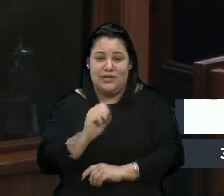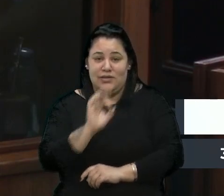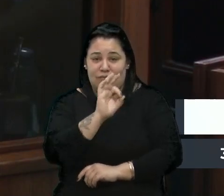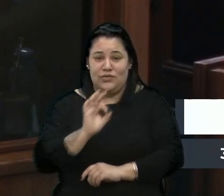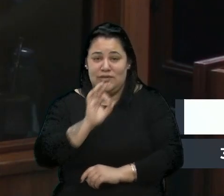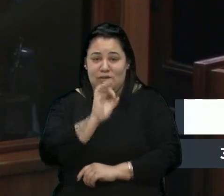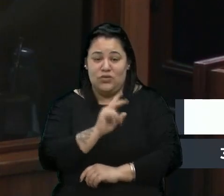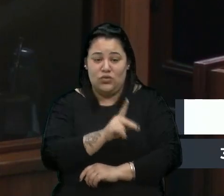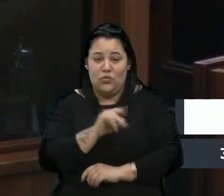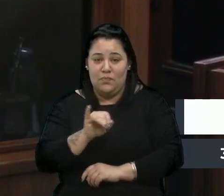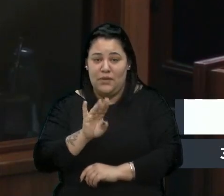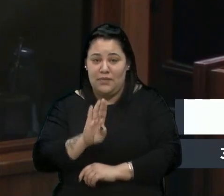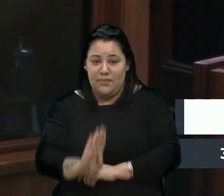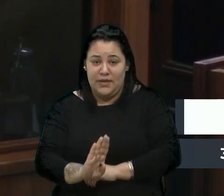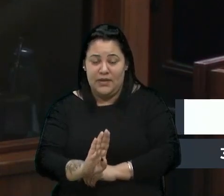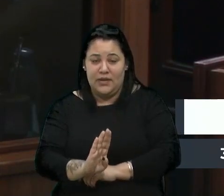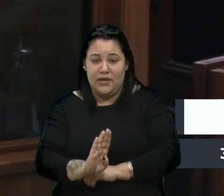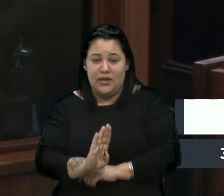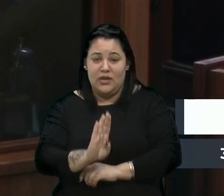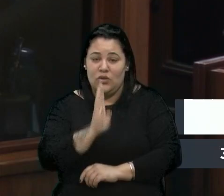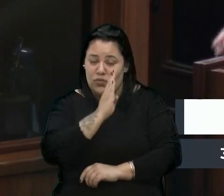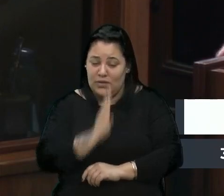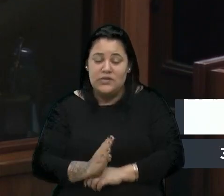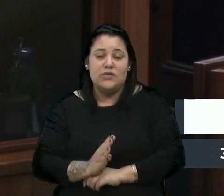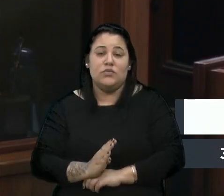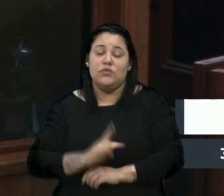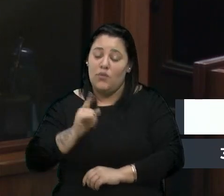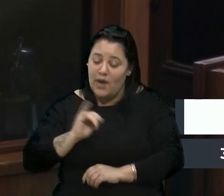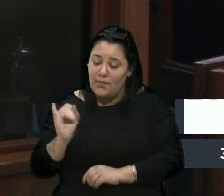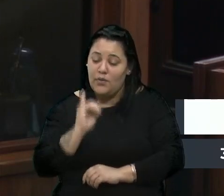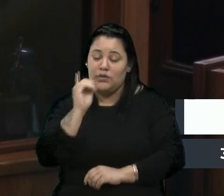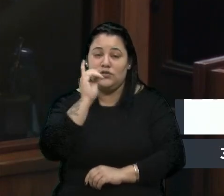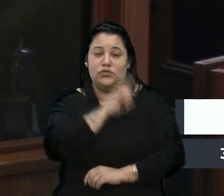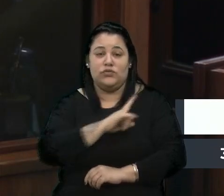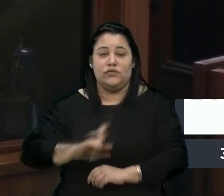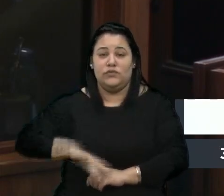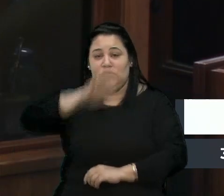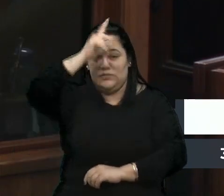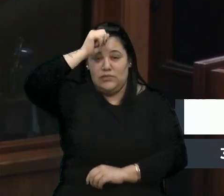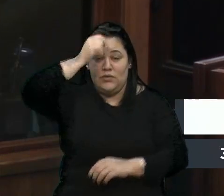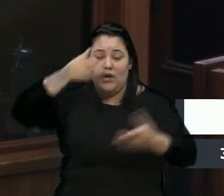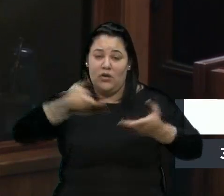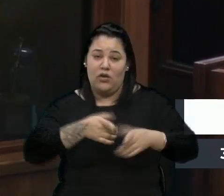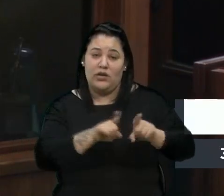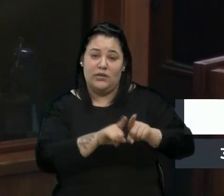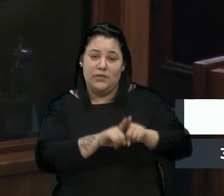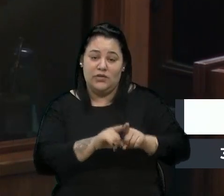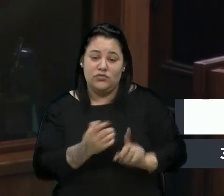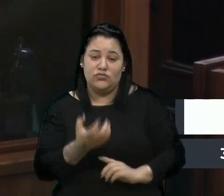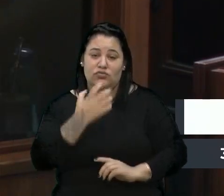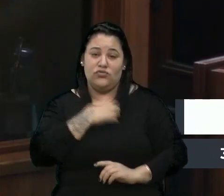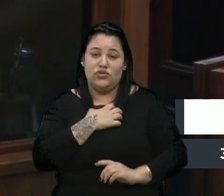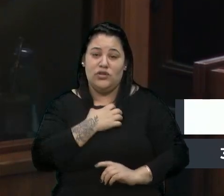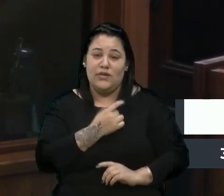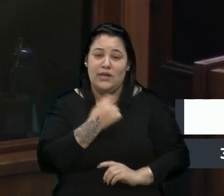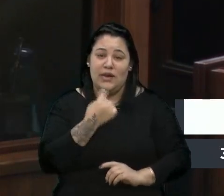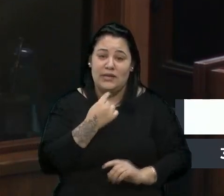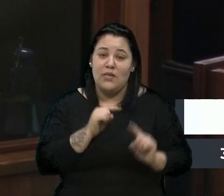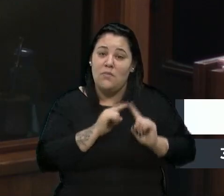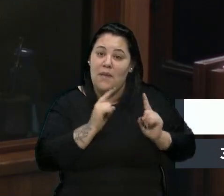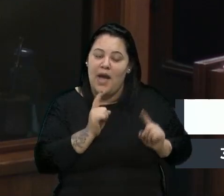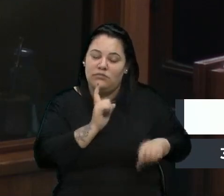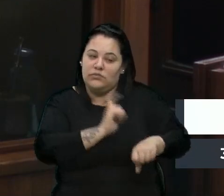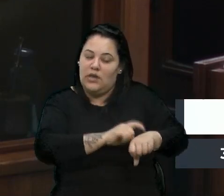Brasil. Então, é muito importante que o governo municipal agora, ainda que de forma um pouco atrasada, mas a